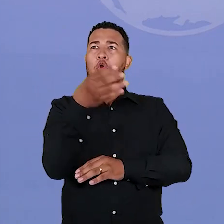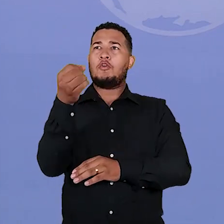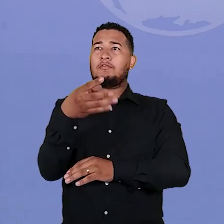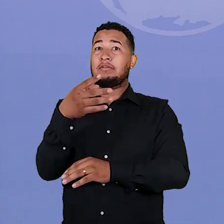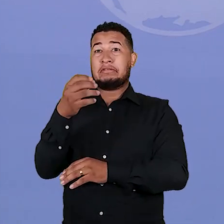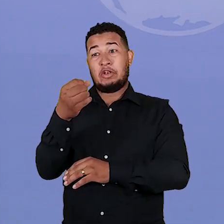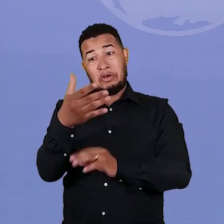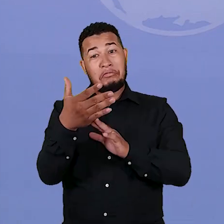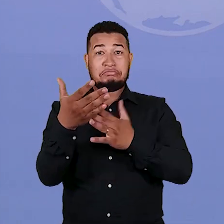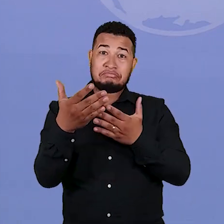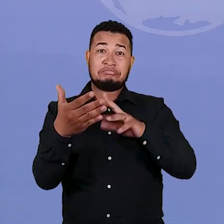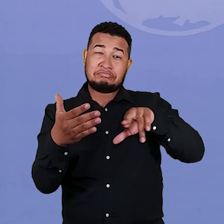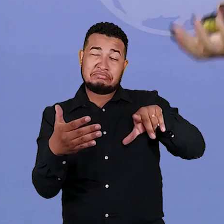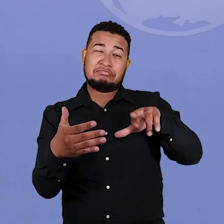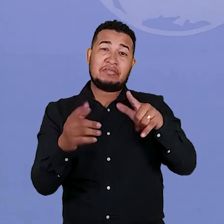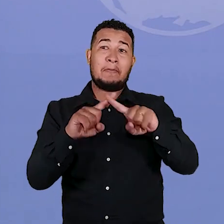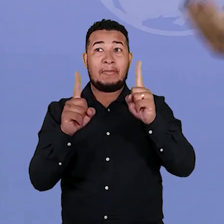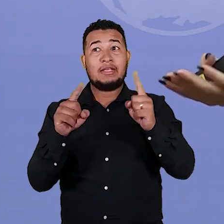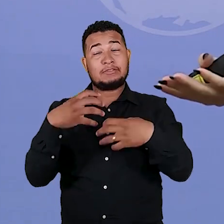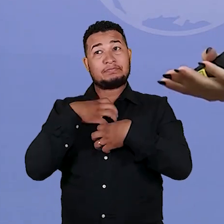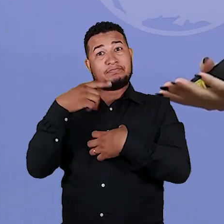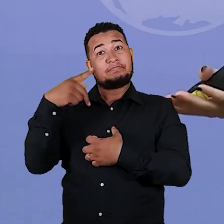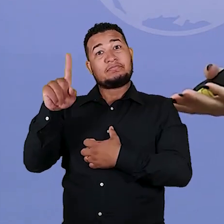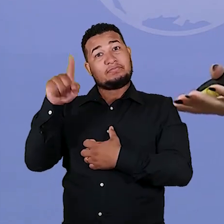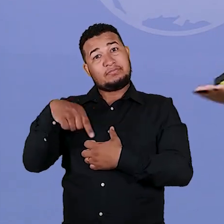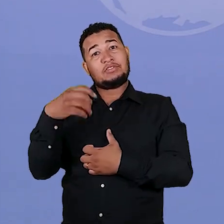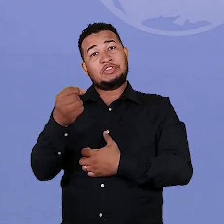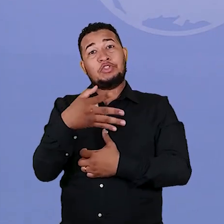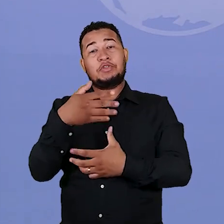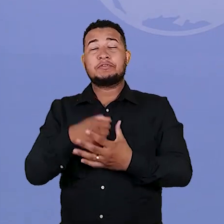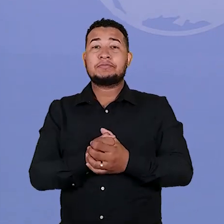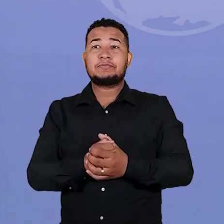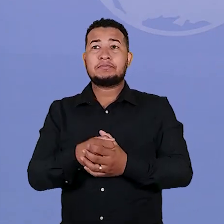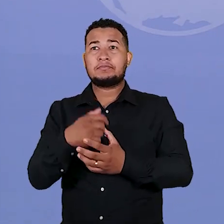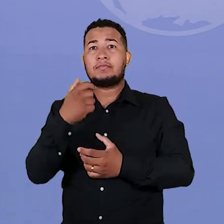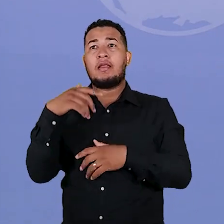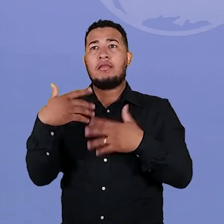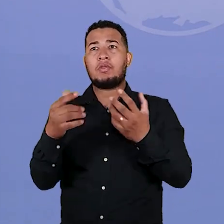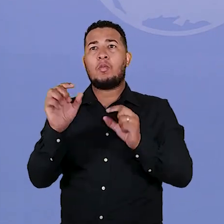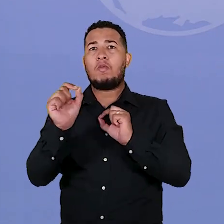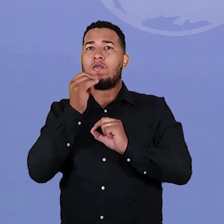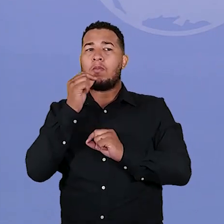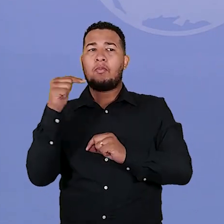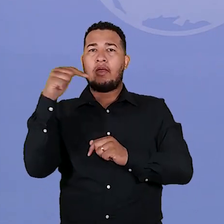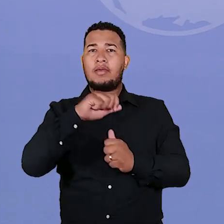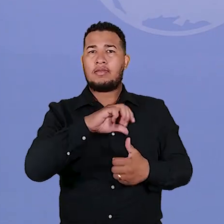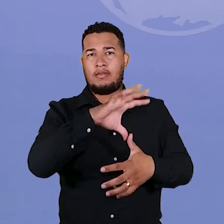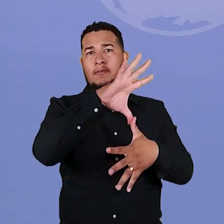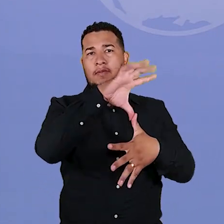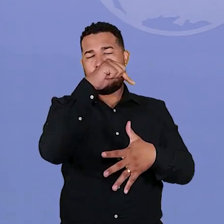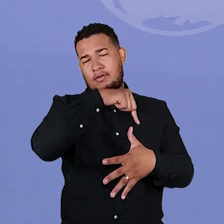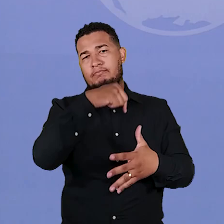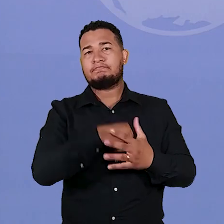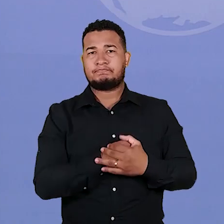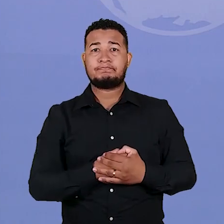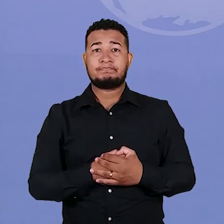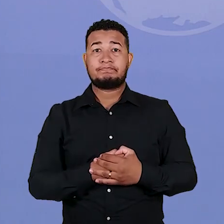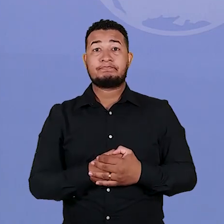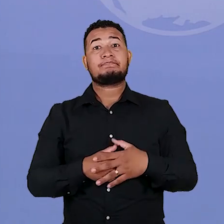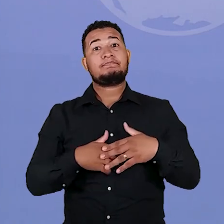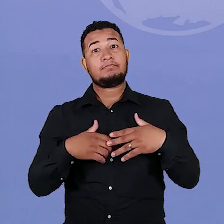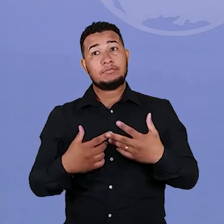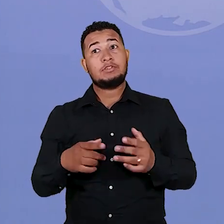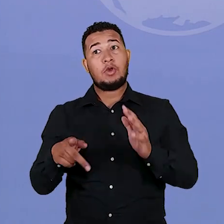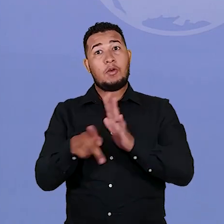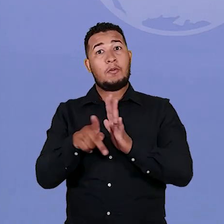foi descobrindo novos mundos que não eram novos assim, né? Mas para eles eram. Eles vieram aqui, por exemplo,